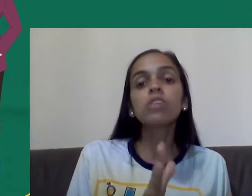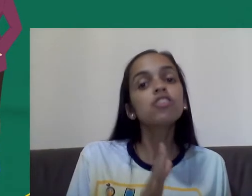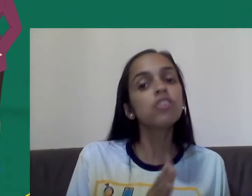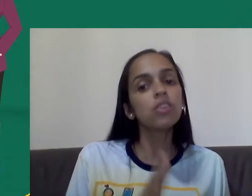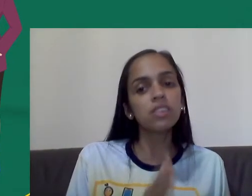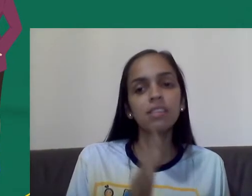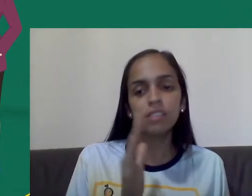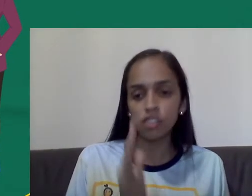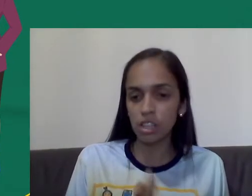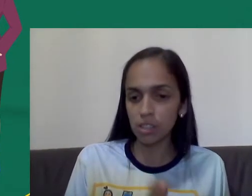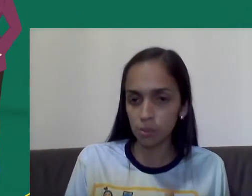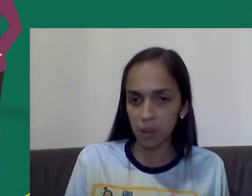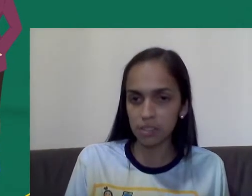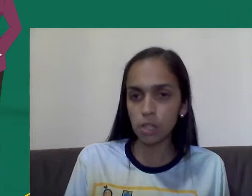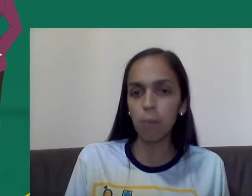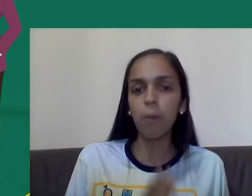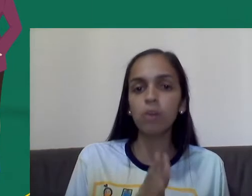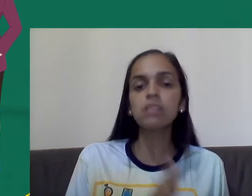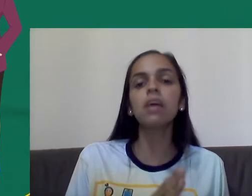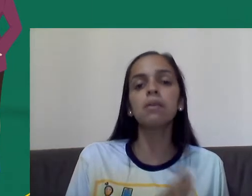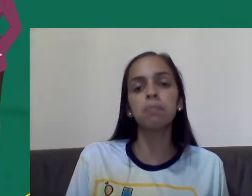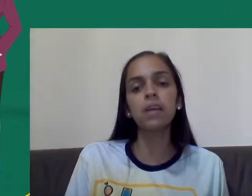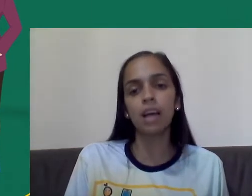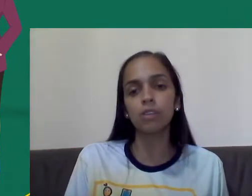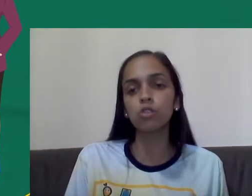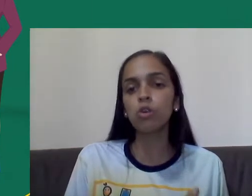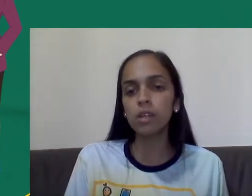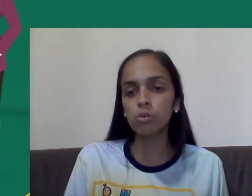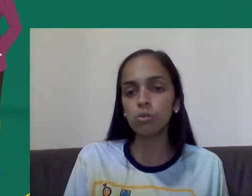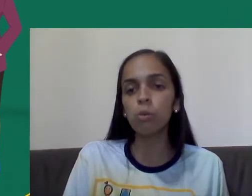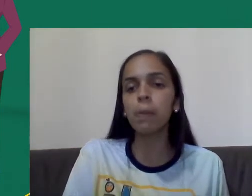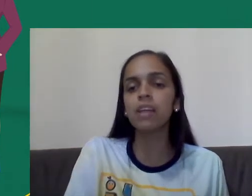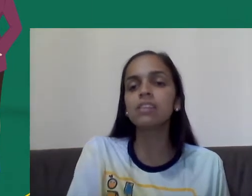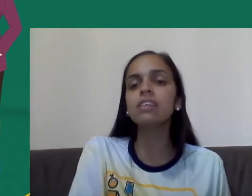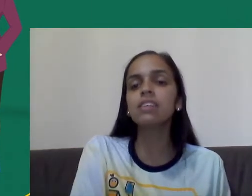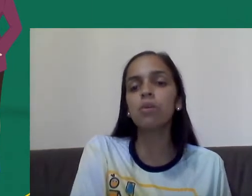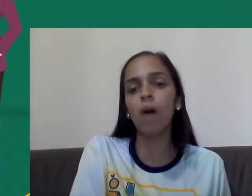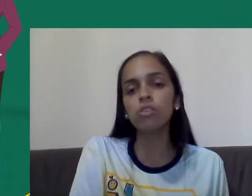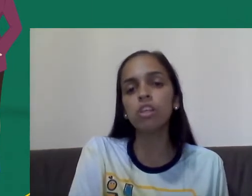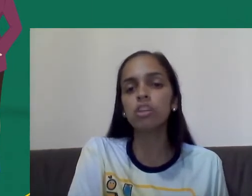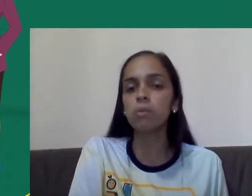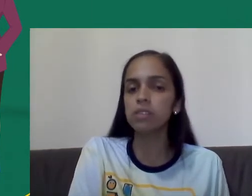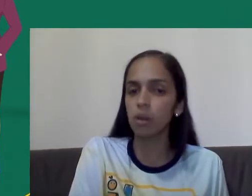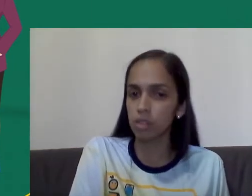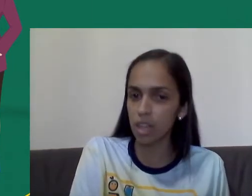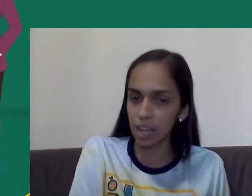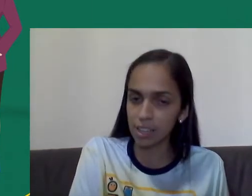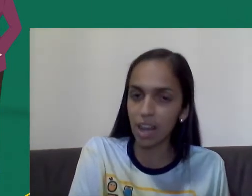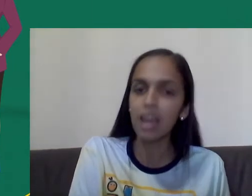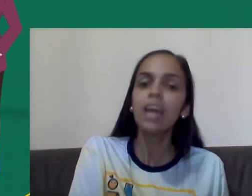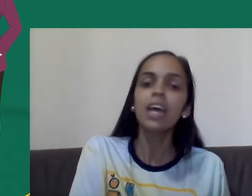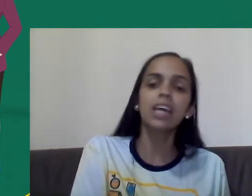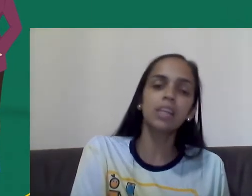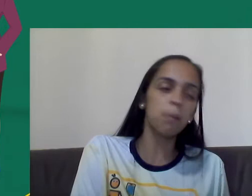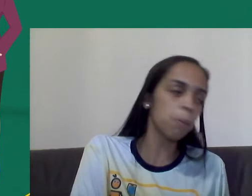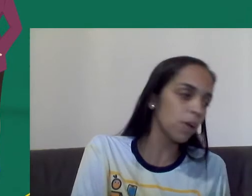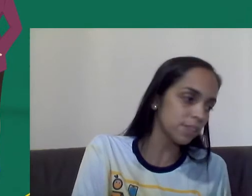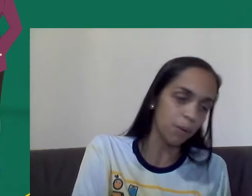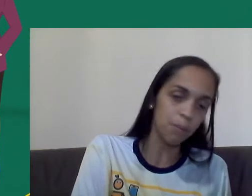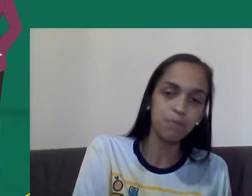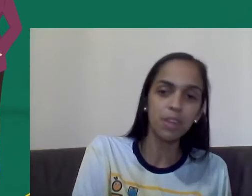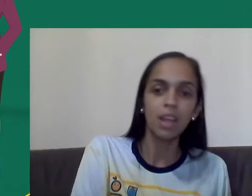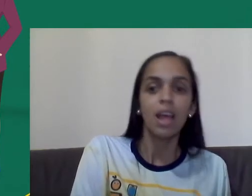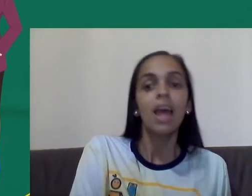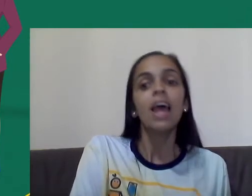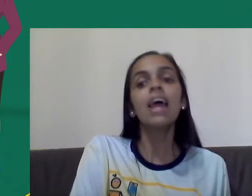Os contrastes sociais existentes no Brasil podem ser explicados, sobretudo, pela desigual distribuição de renda entre a